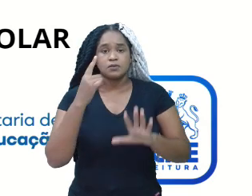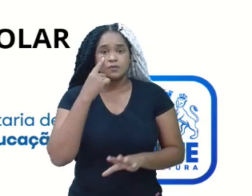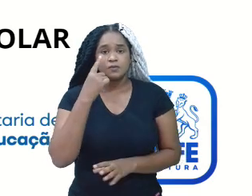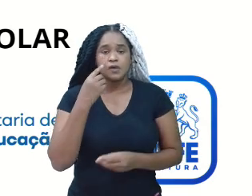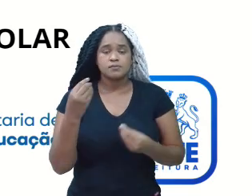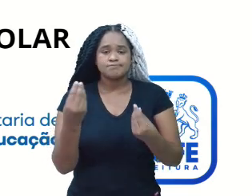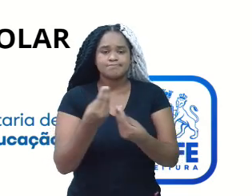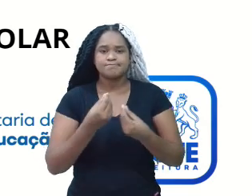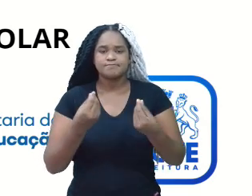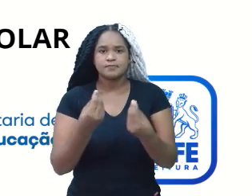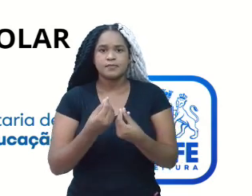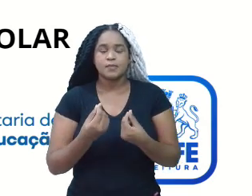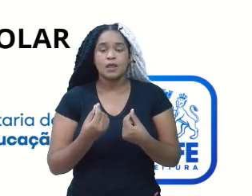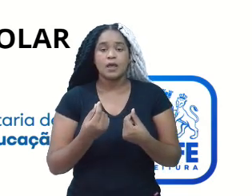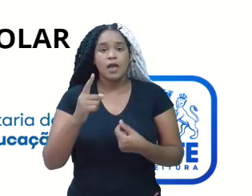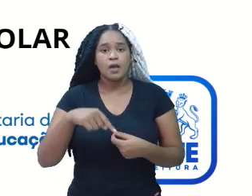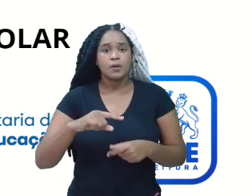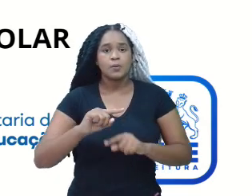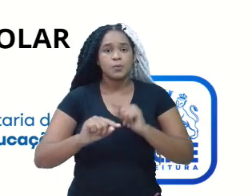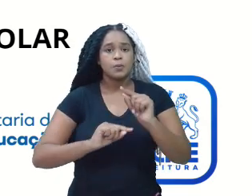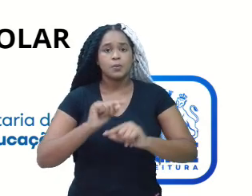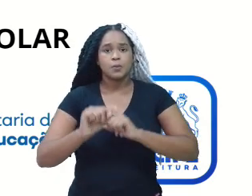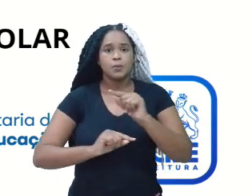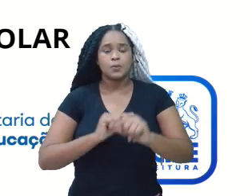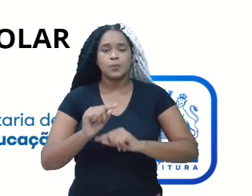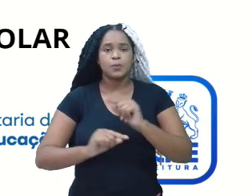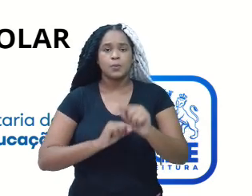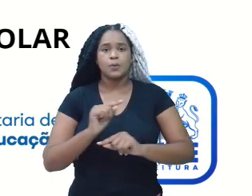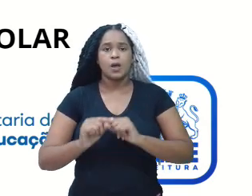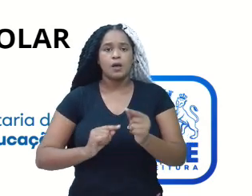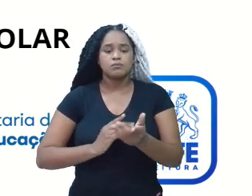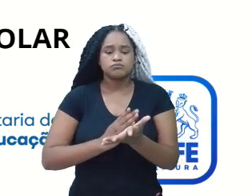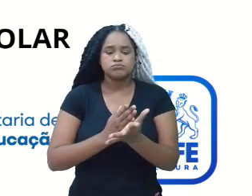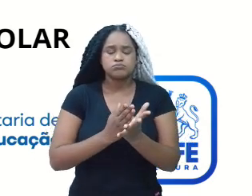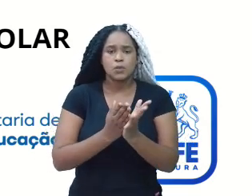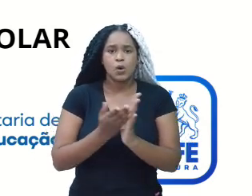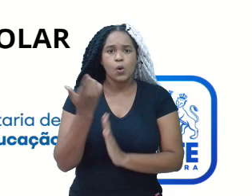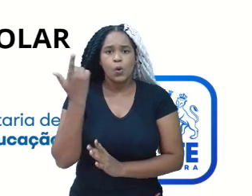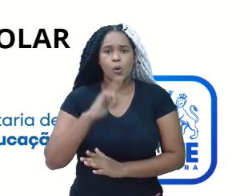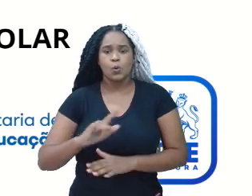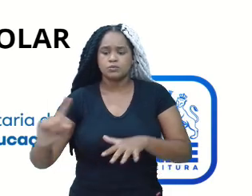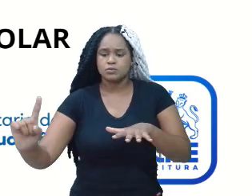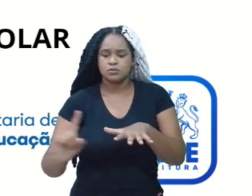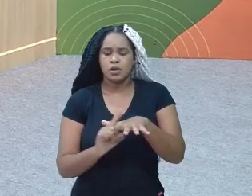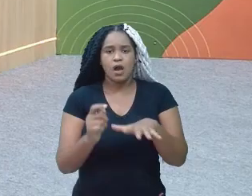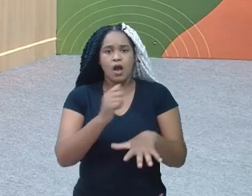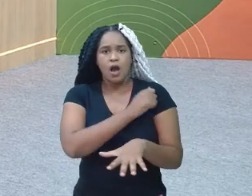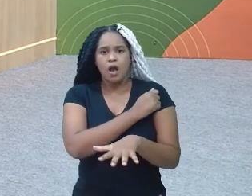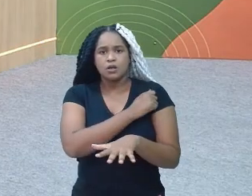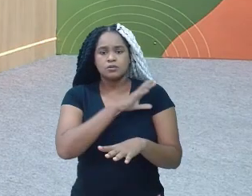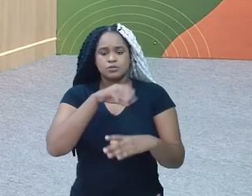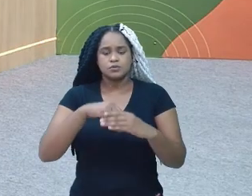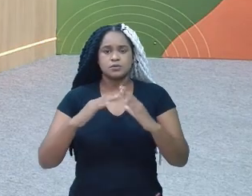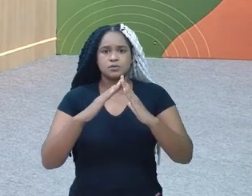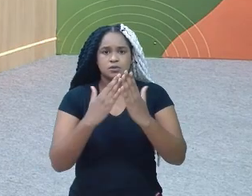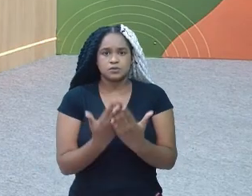é um caminho para incluir o estudante no ambiente escolar. Por quê? Quando